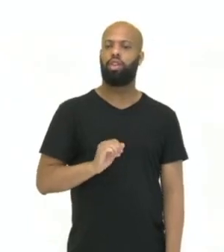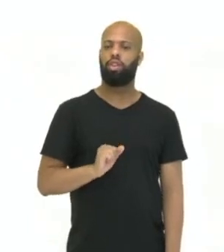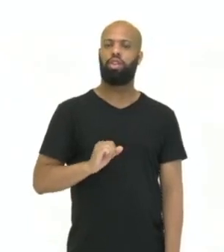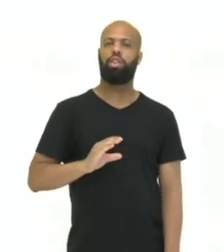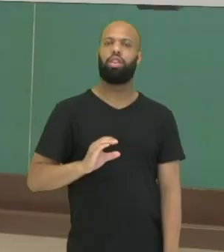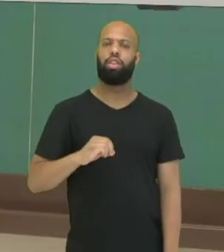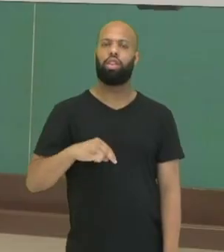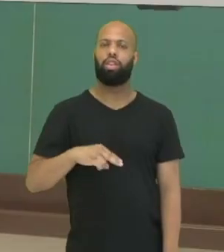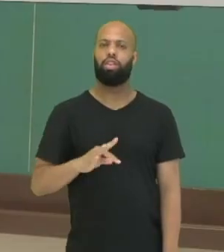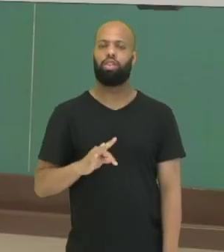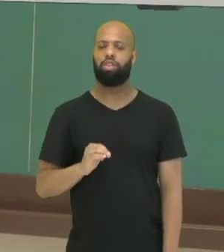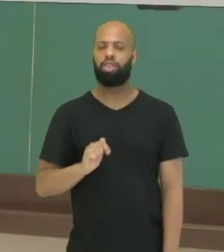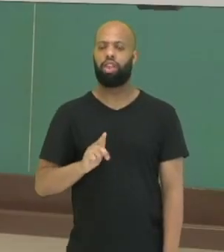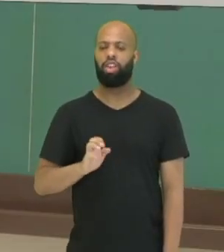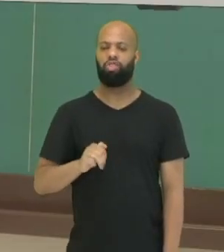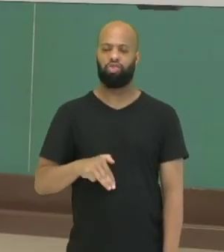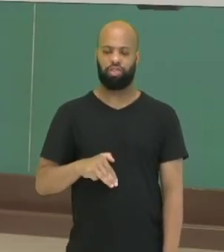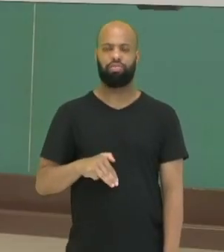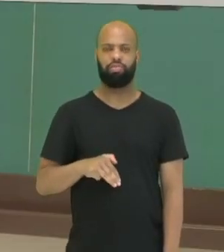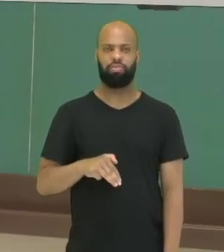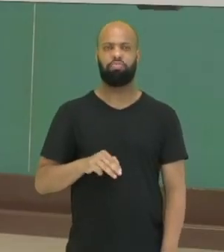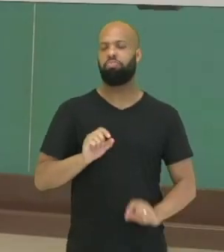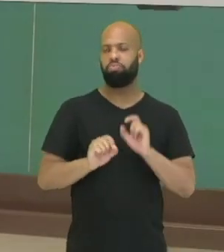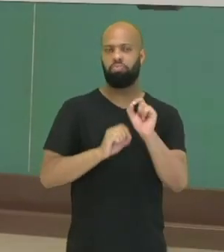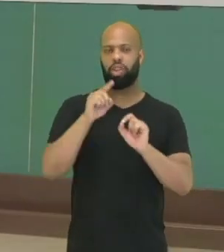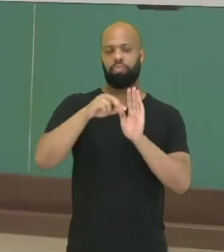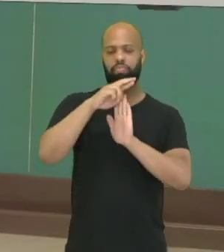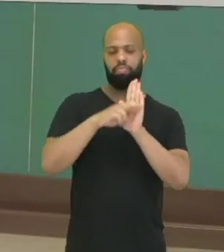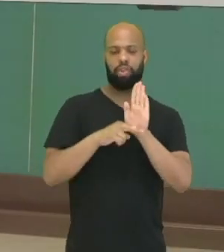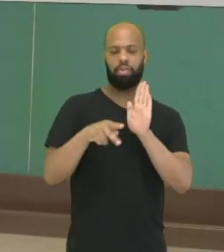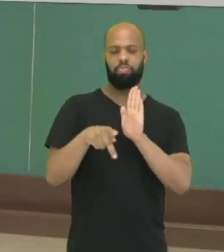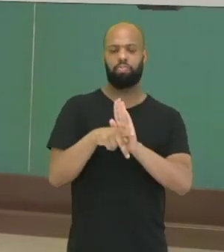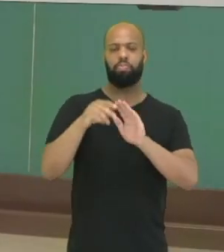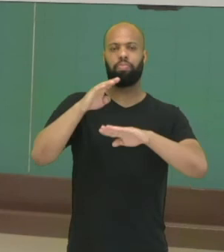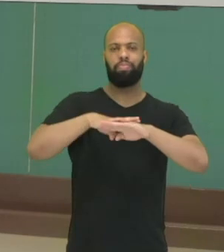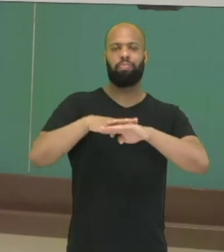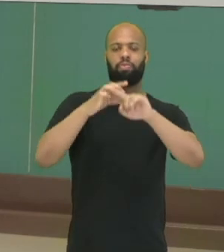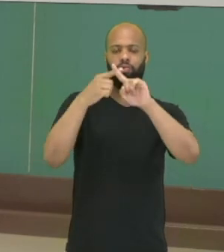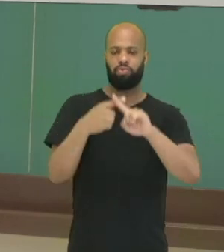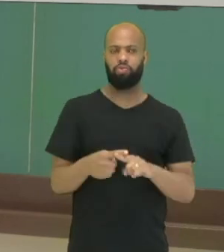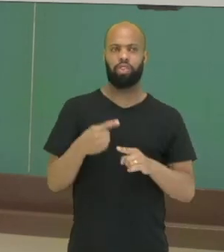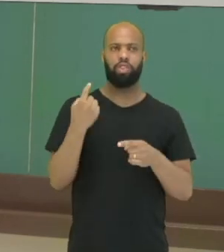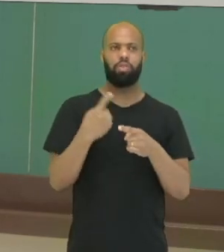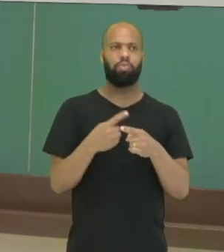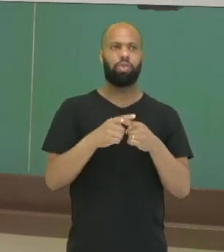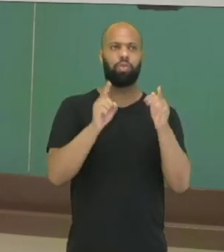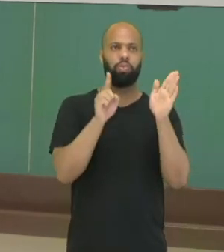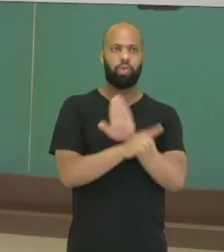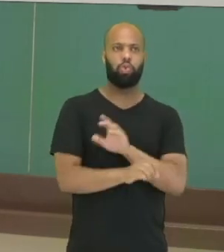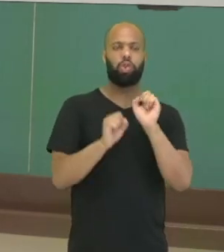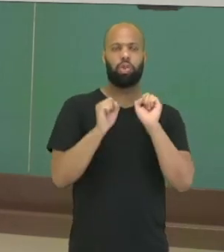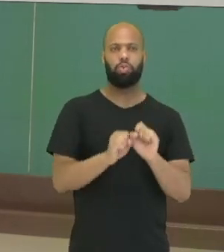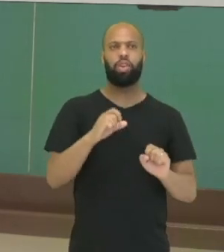de contagem são a mesma coisa, né? Num exercício, numa atividade, pode aparecer para